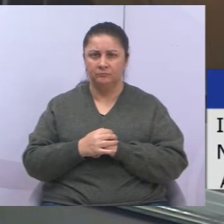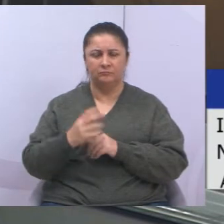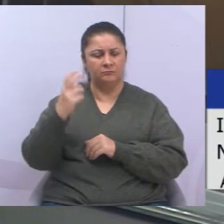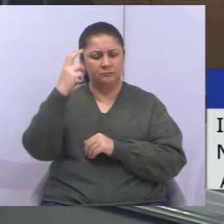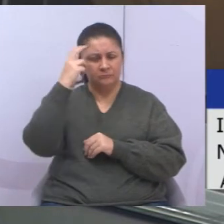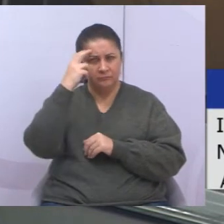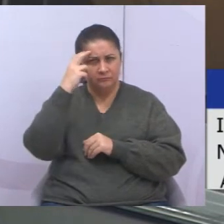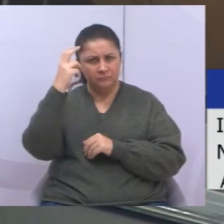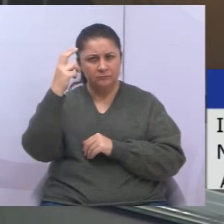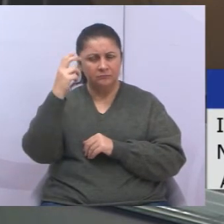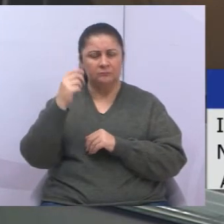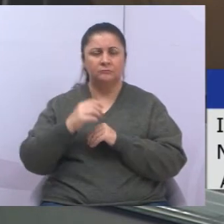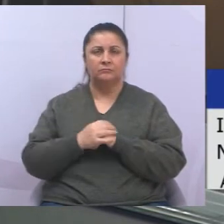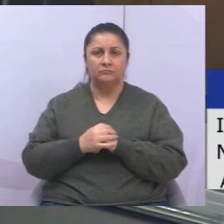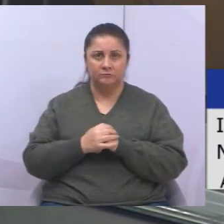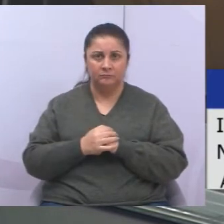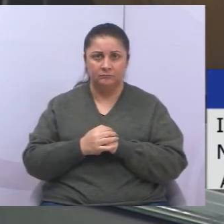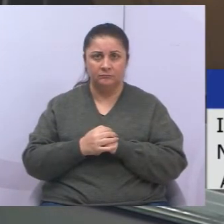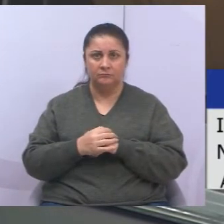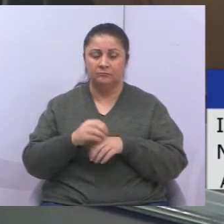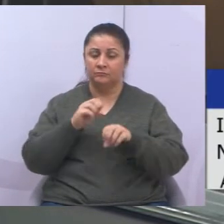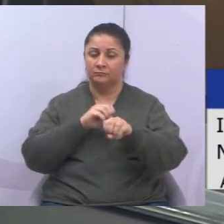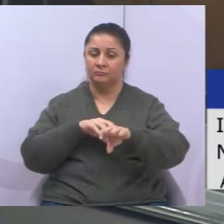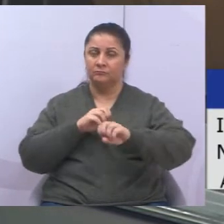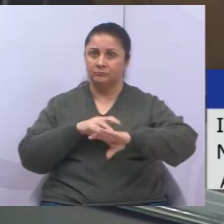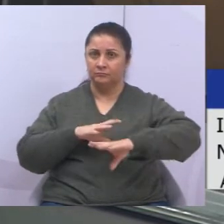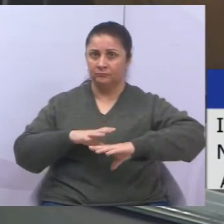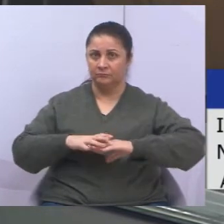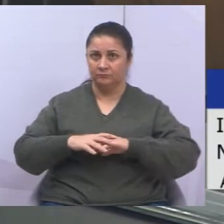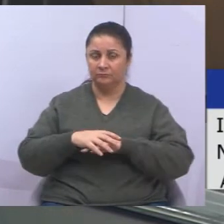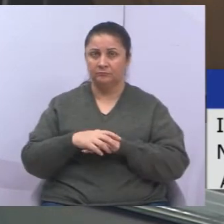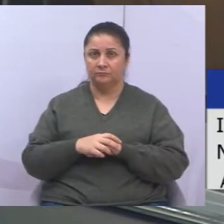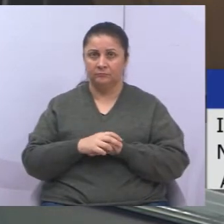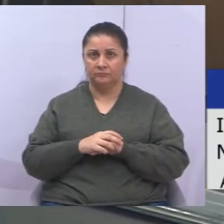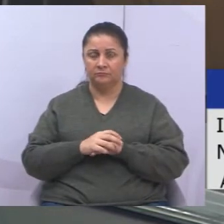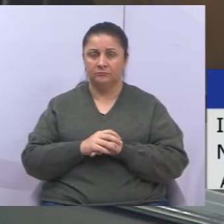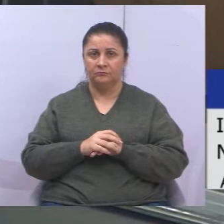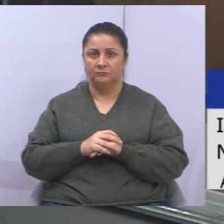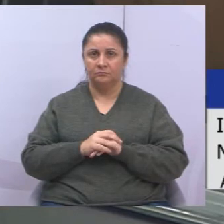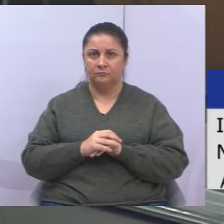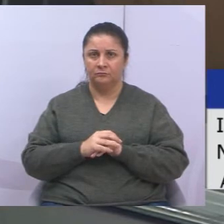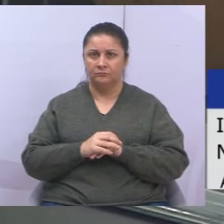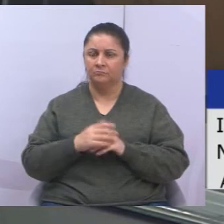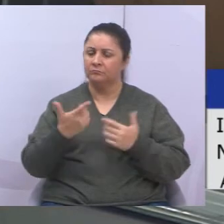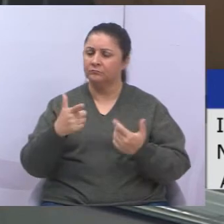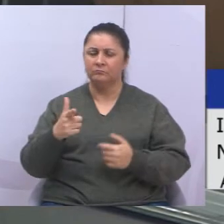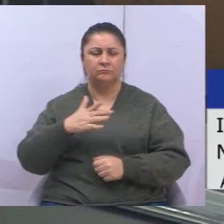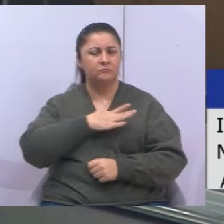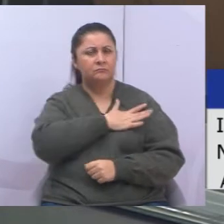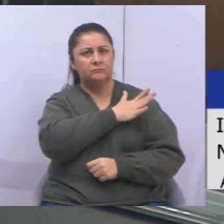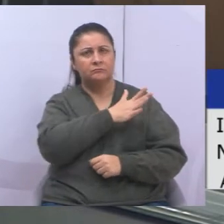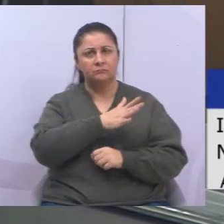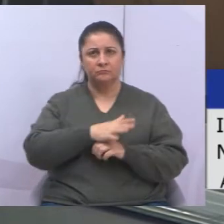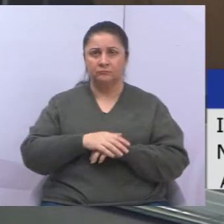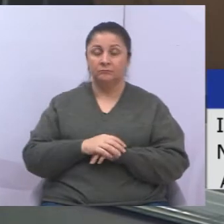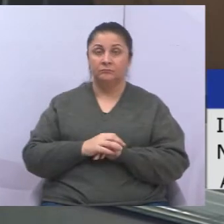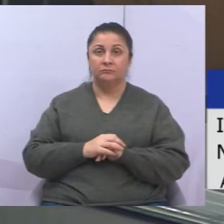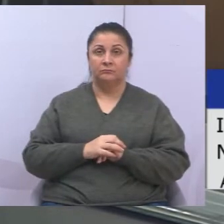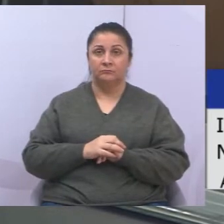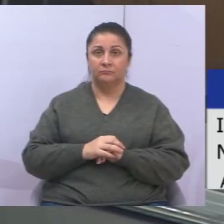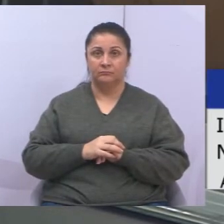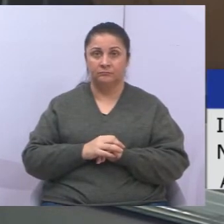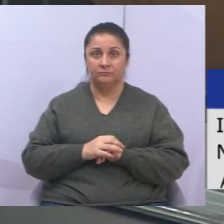dentro de uma educação sem preconceitos, né? A